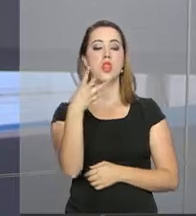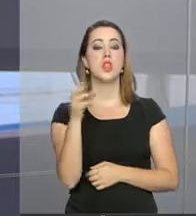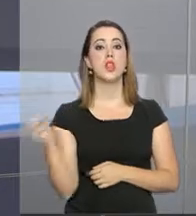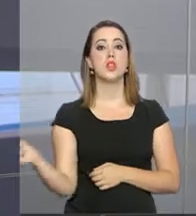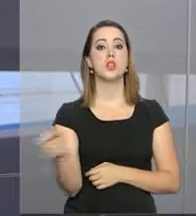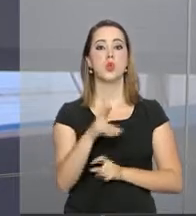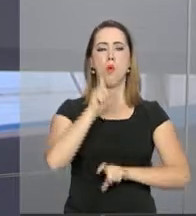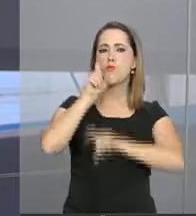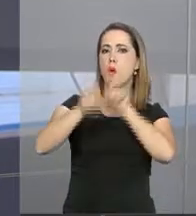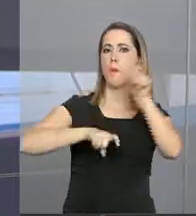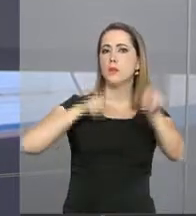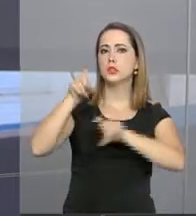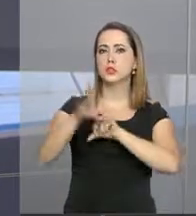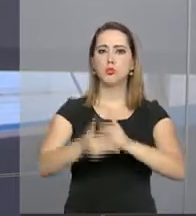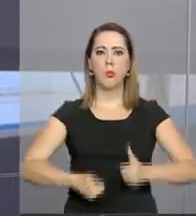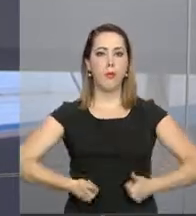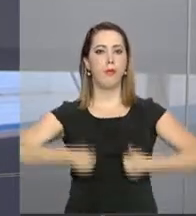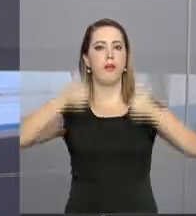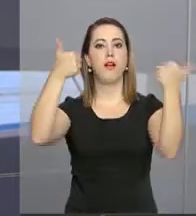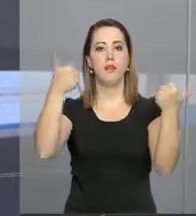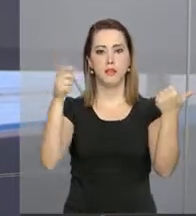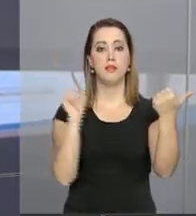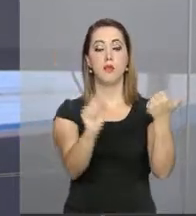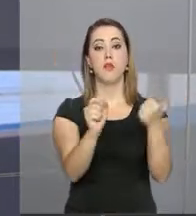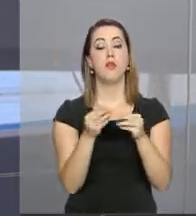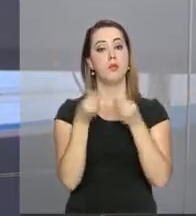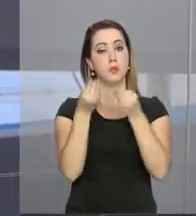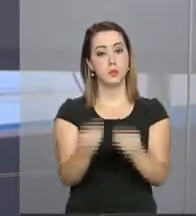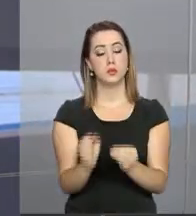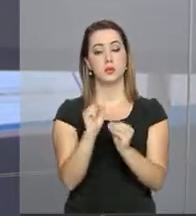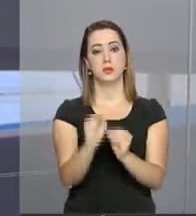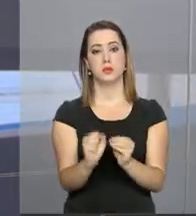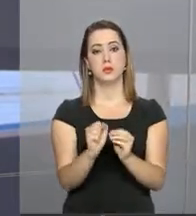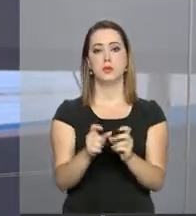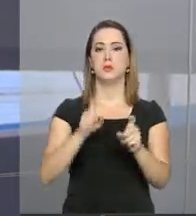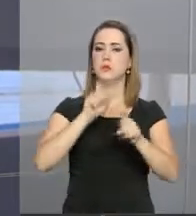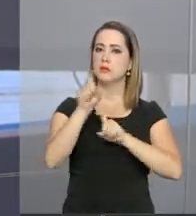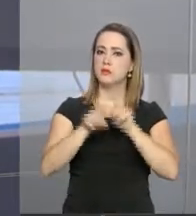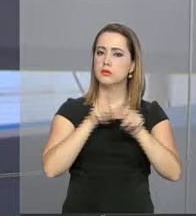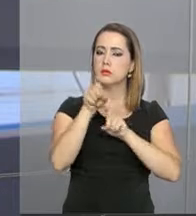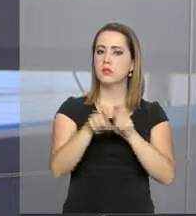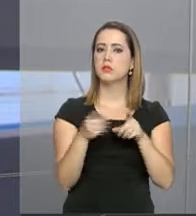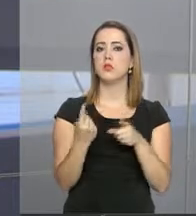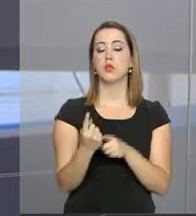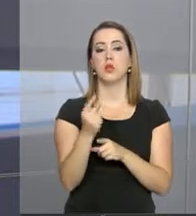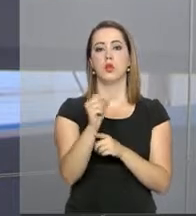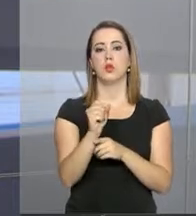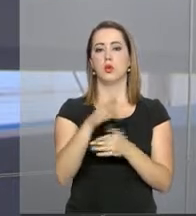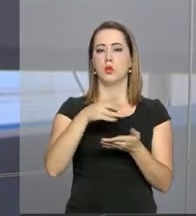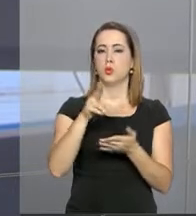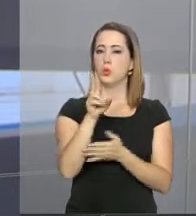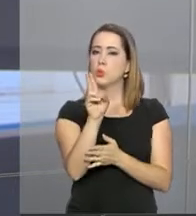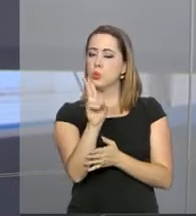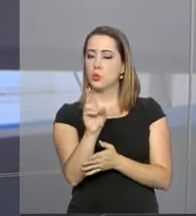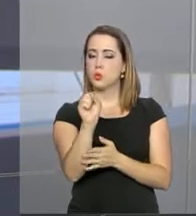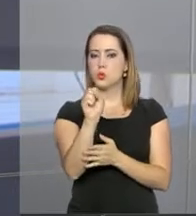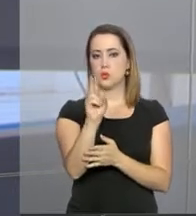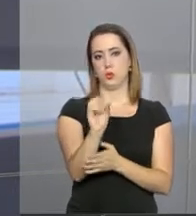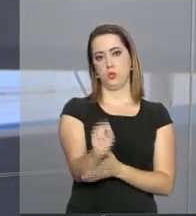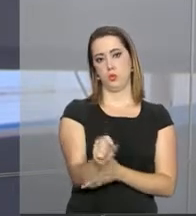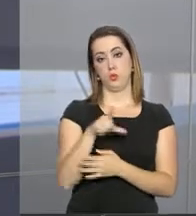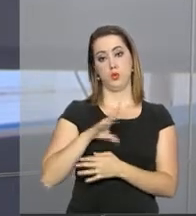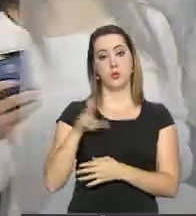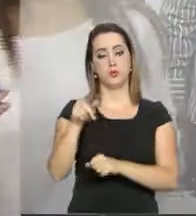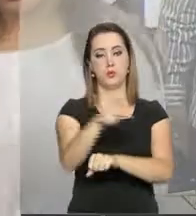novos supercomputadores vão garantir o funcionamento do prontuário eletrônico e do cartão do Sistema Único de Saúde em todo o país.